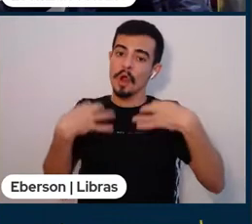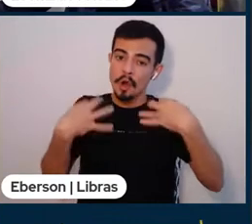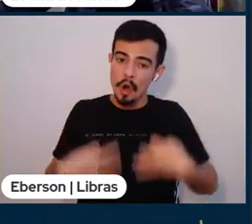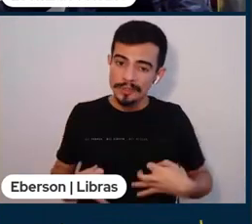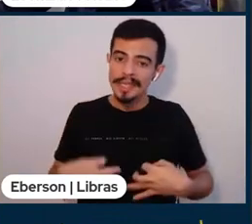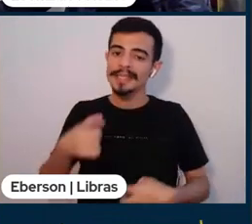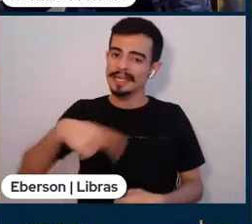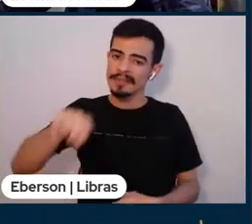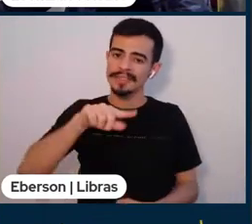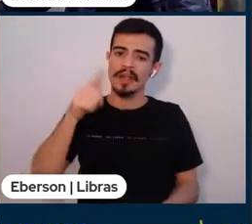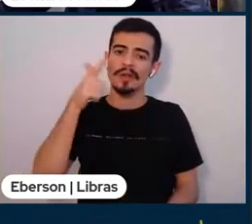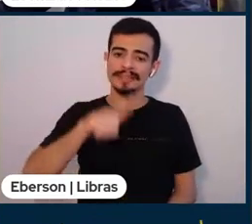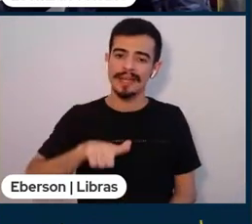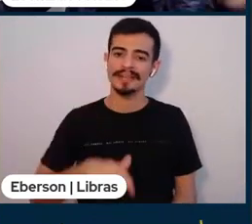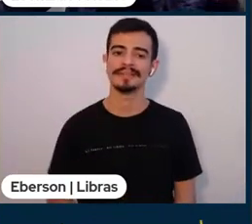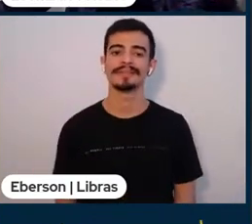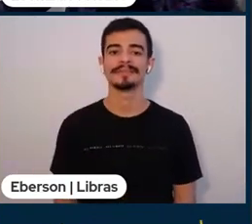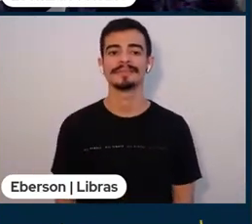também.